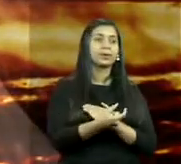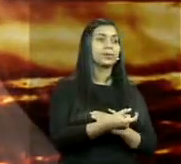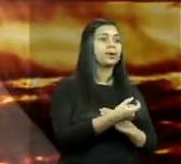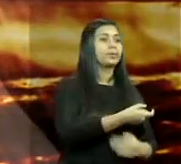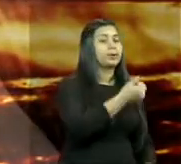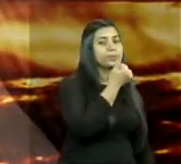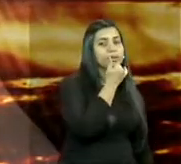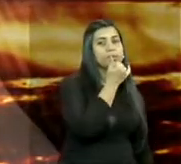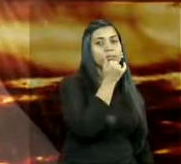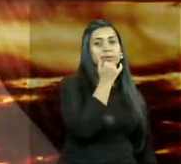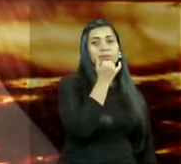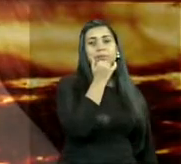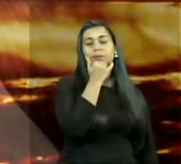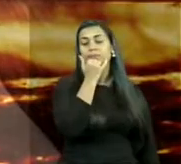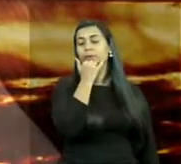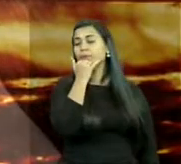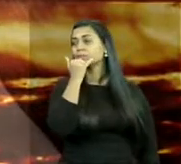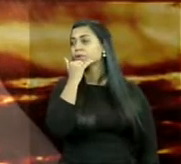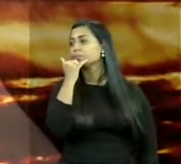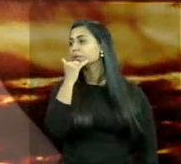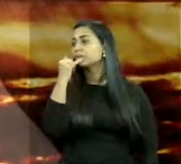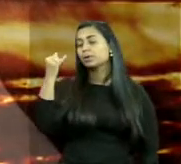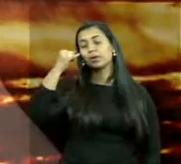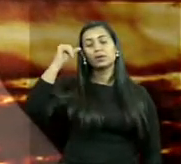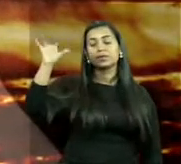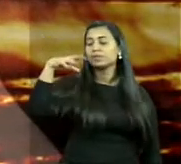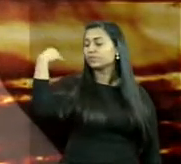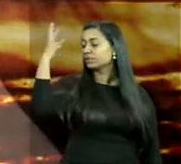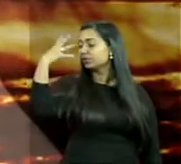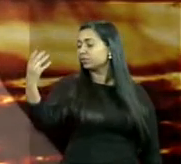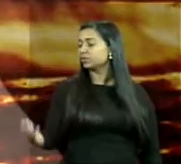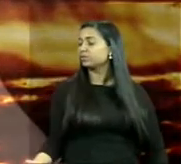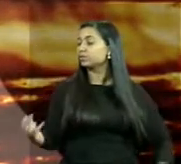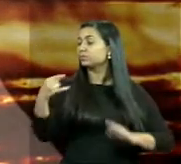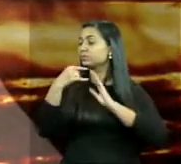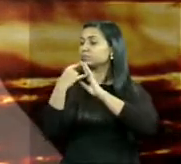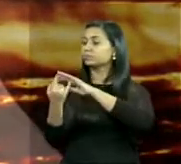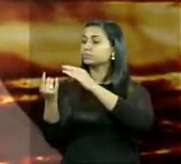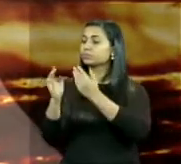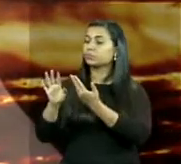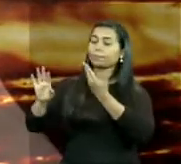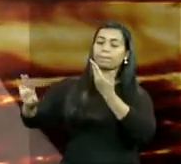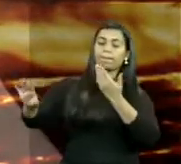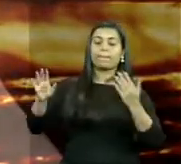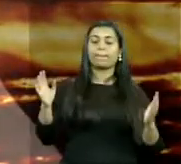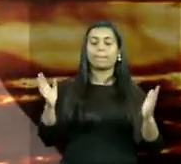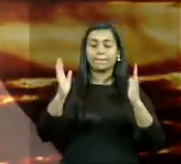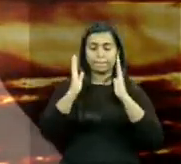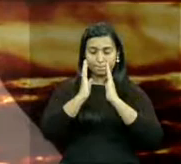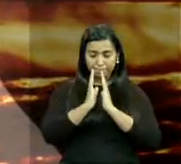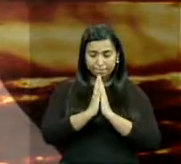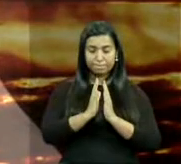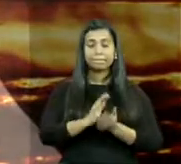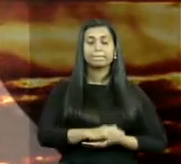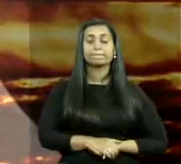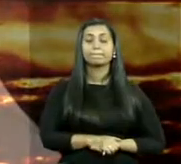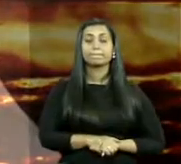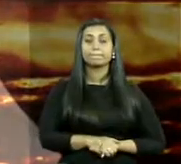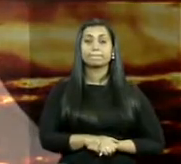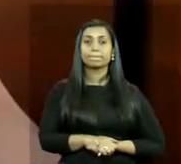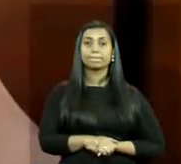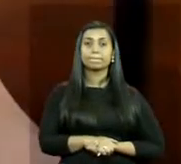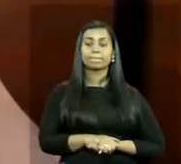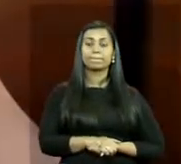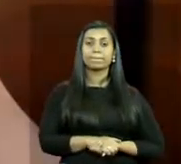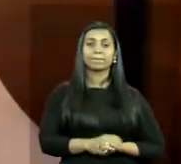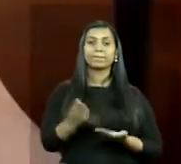assim como nós perdoamos aqueles que têm ofendido. E não os deixeis cair em tentação, mas livrai-os do